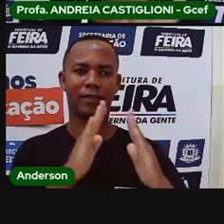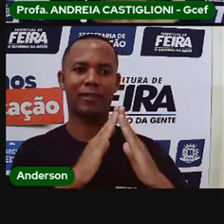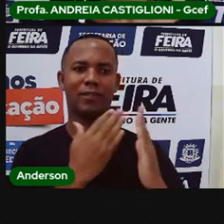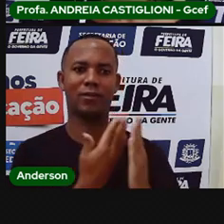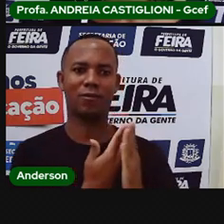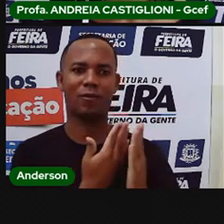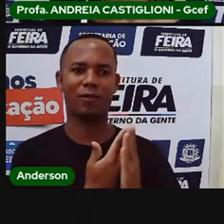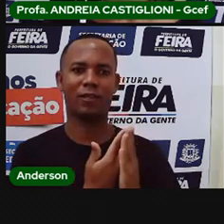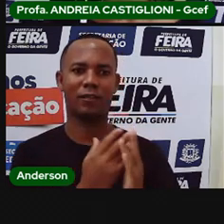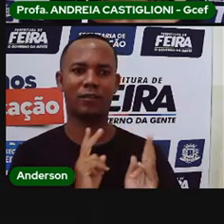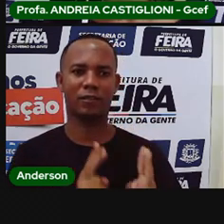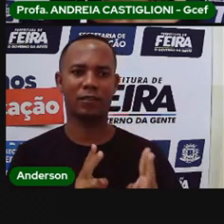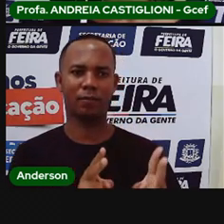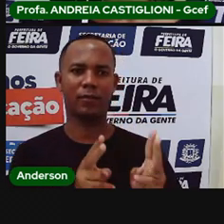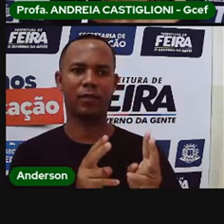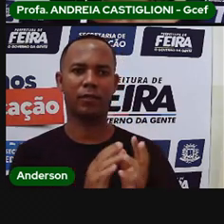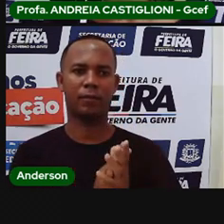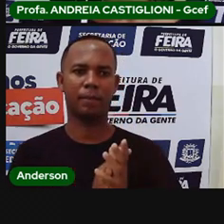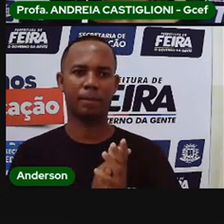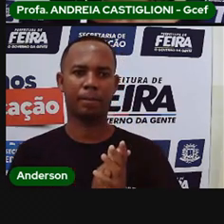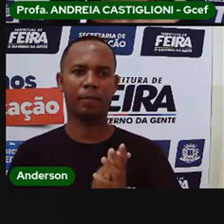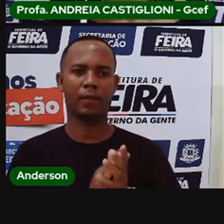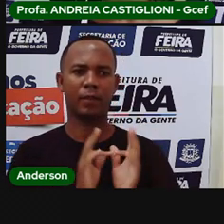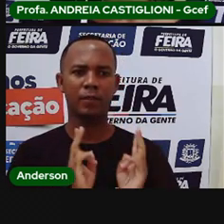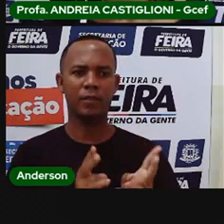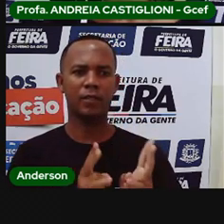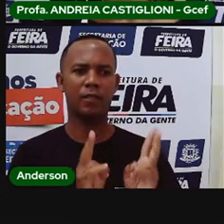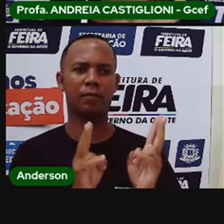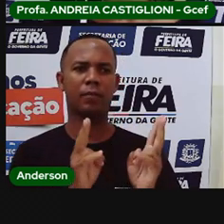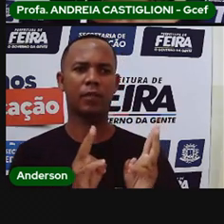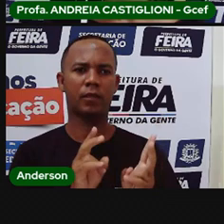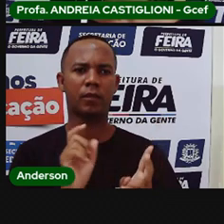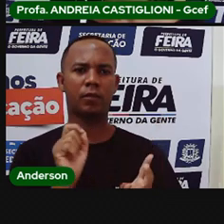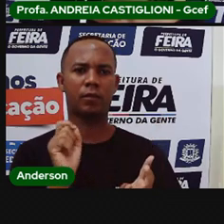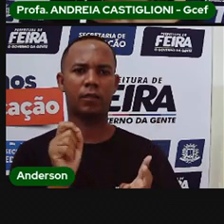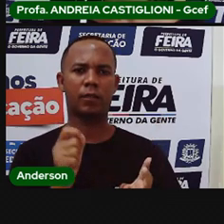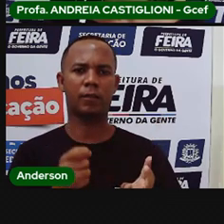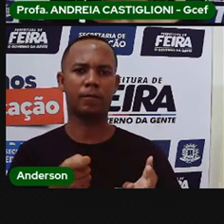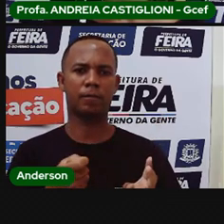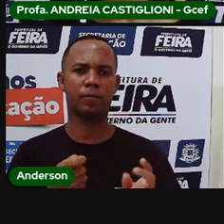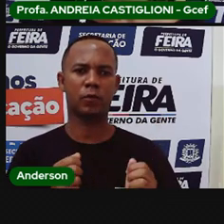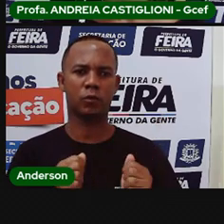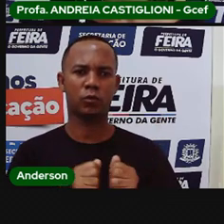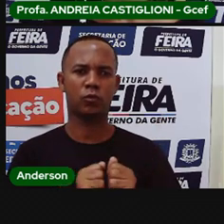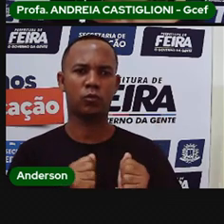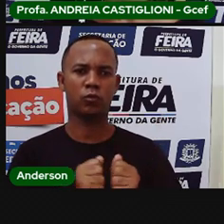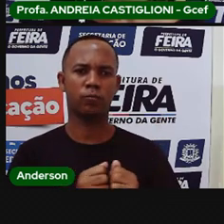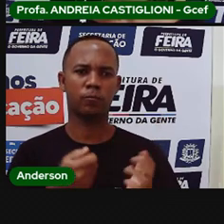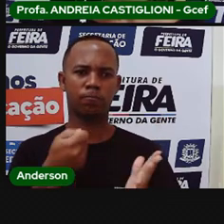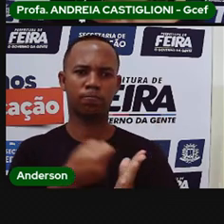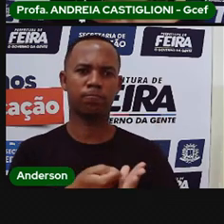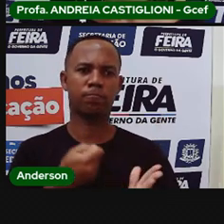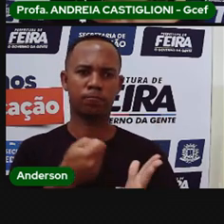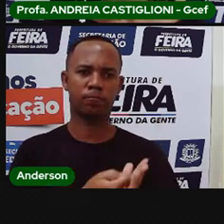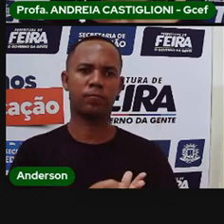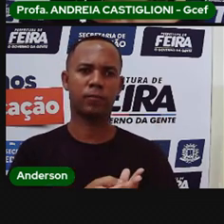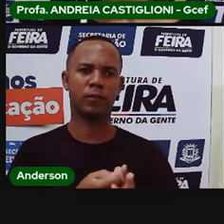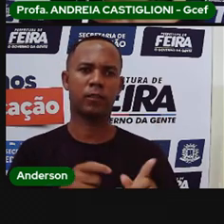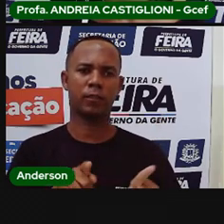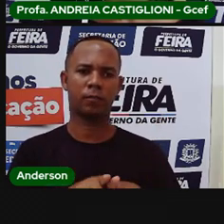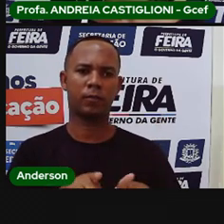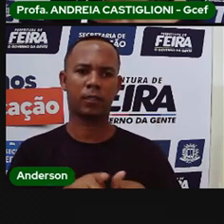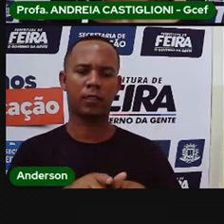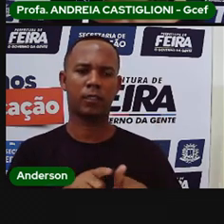mesmo. Você tá sempre, faça sempre questão de estar ativo, de participar dos processos